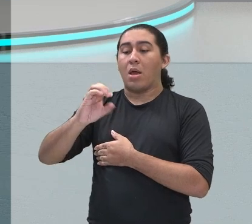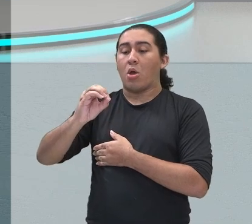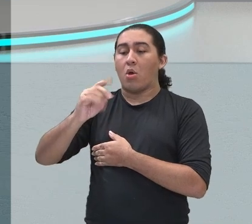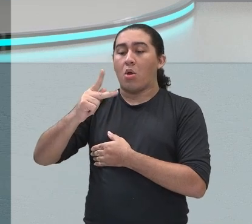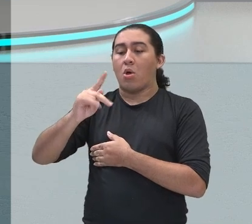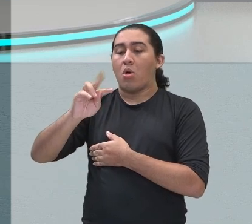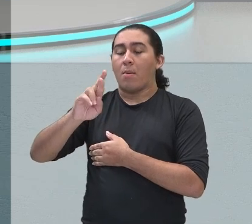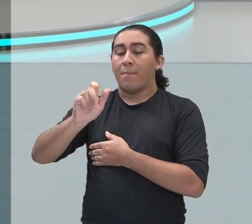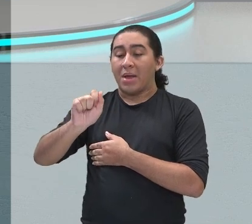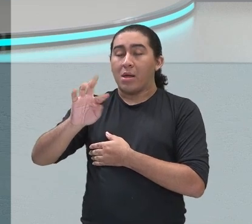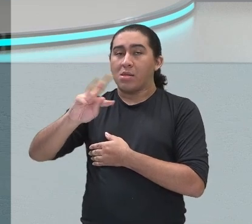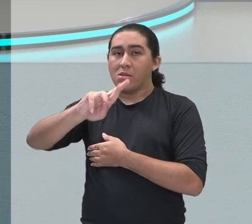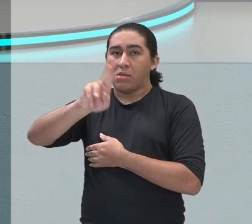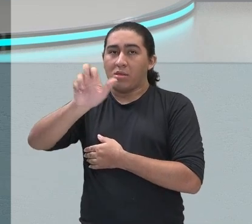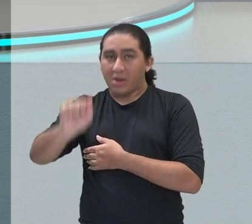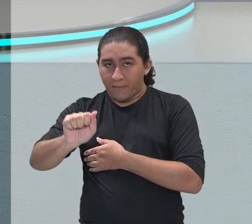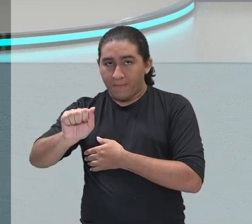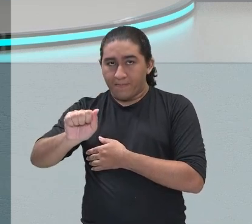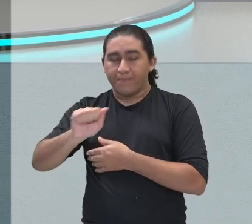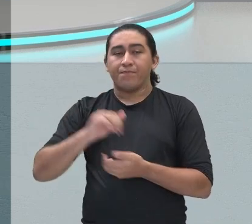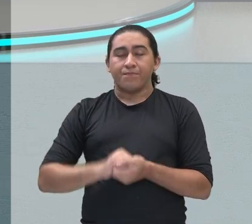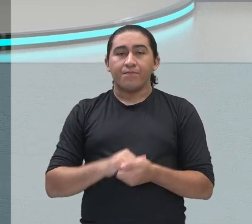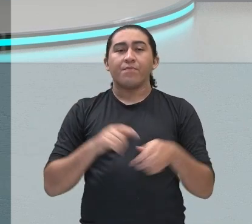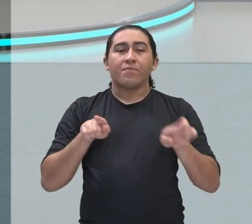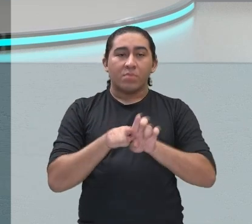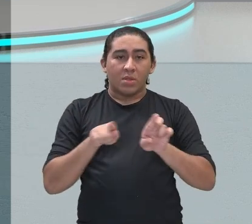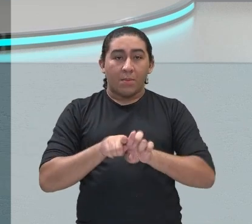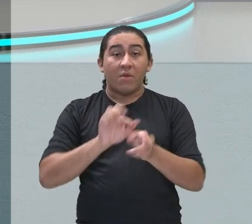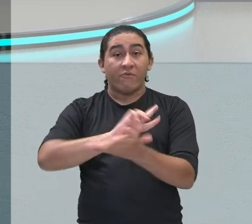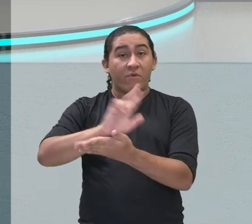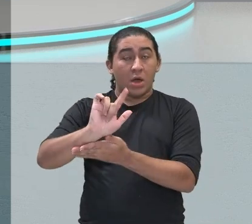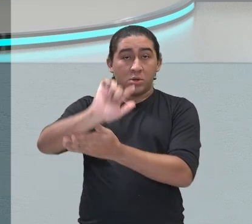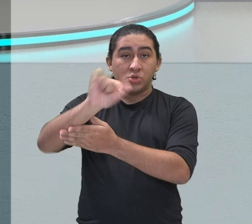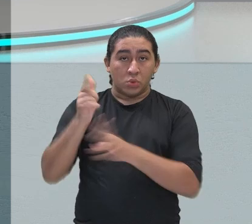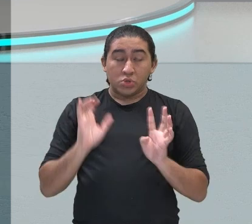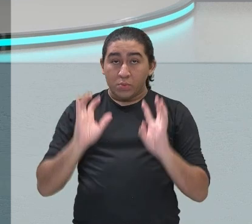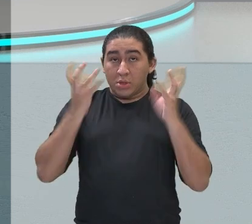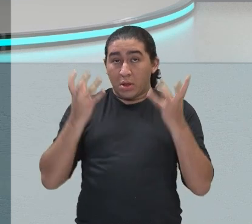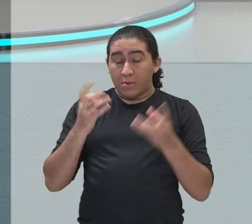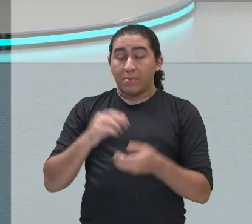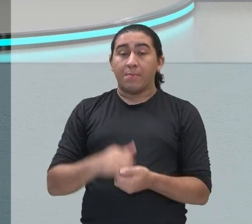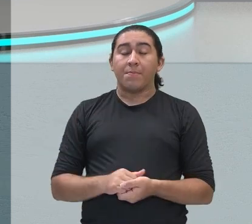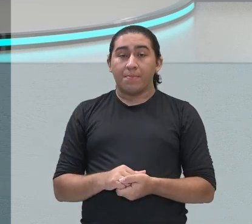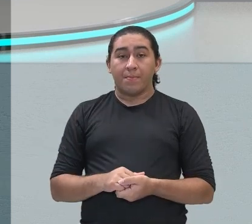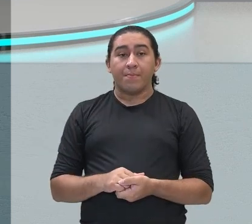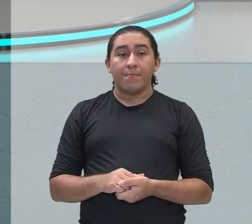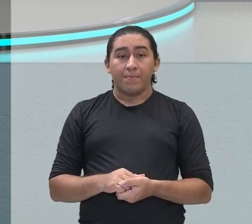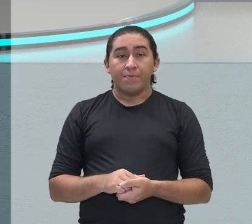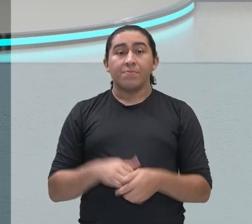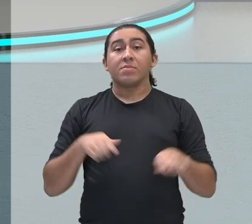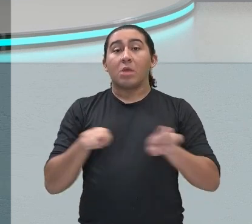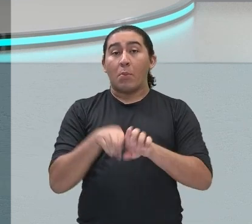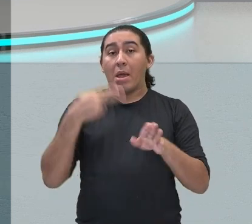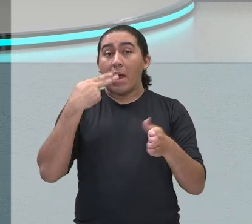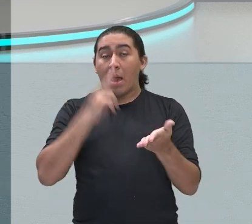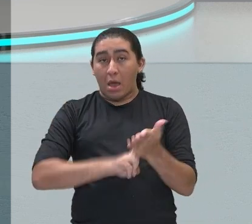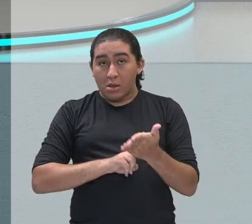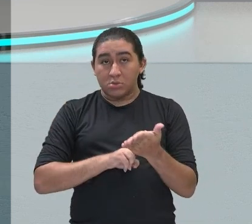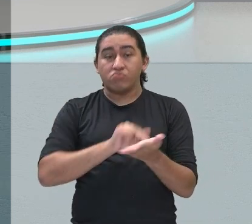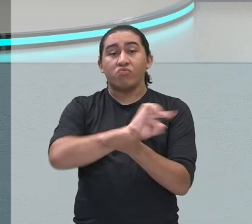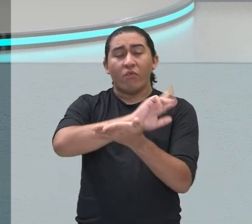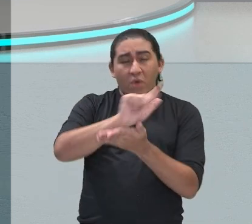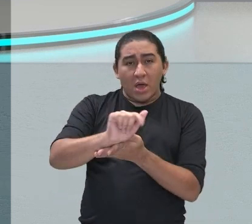comédias Estrangeiros e a Vilhalpandos, além de cartas em versos. Ele